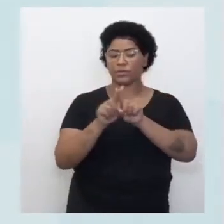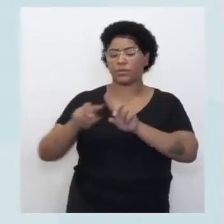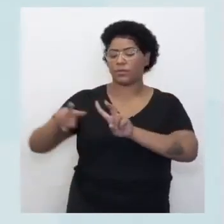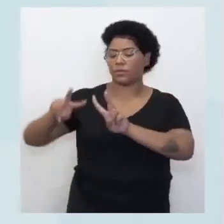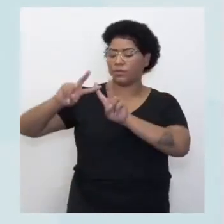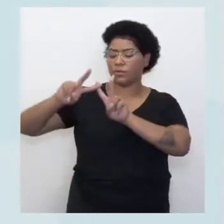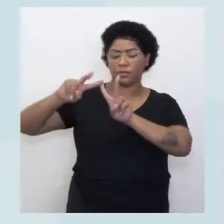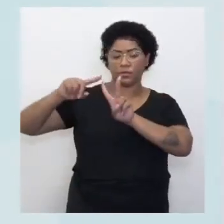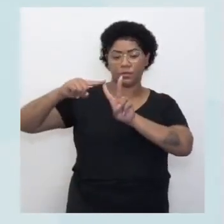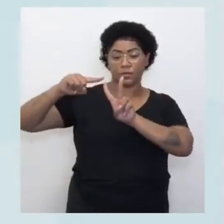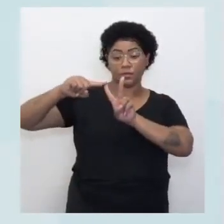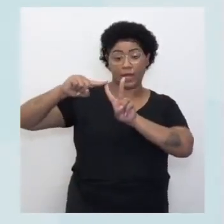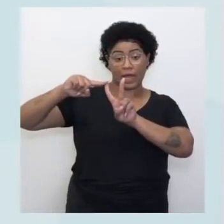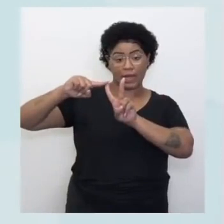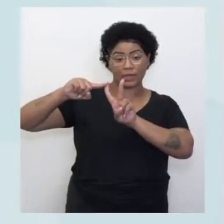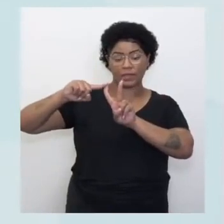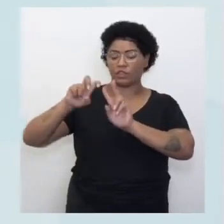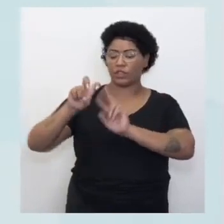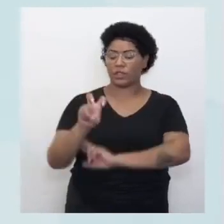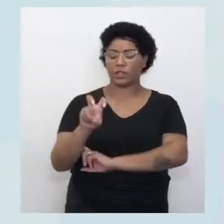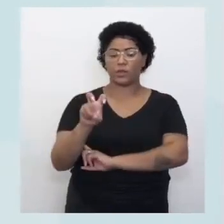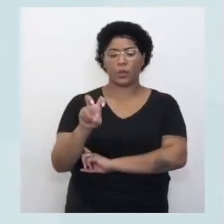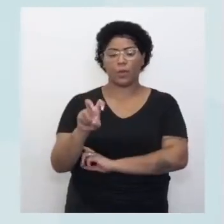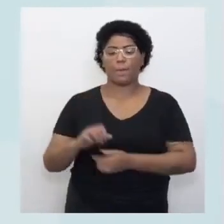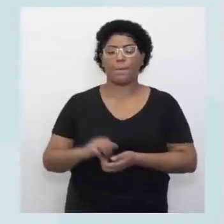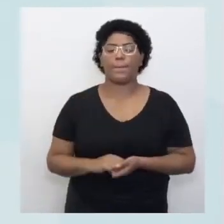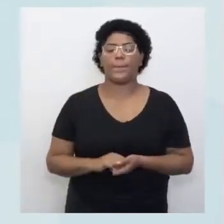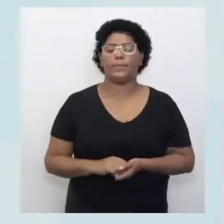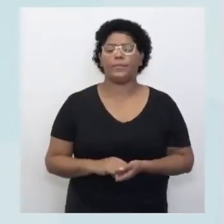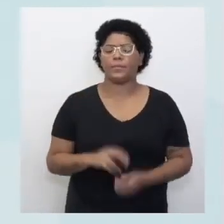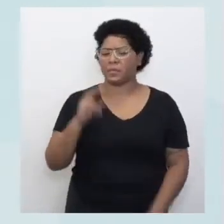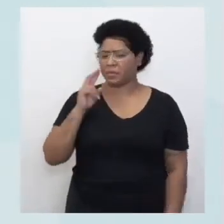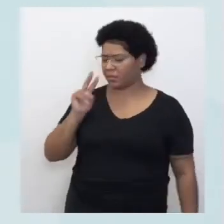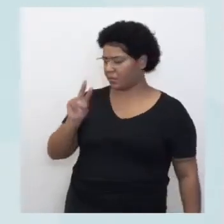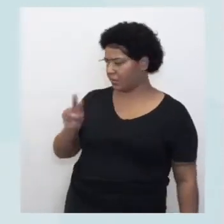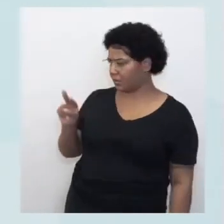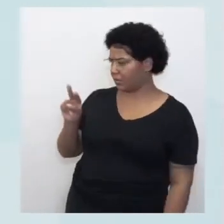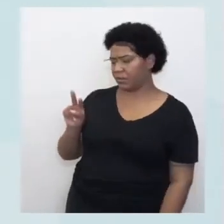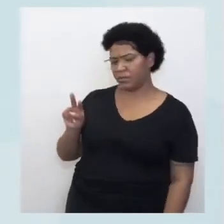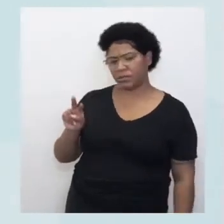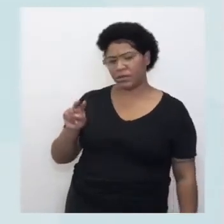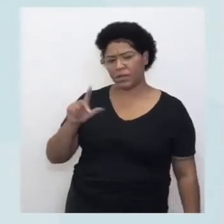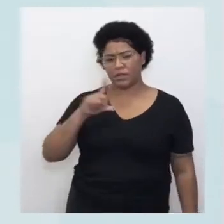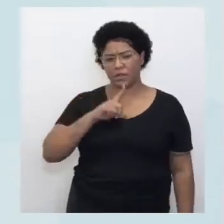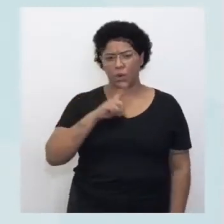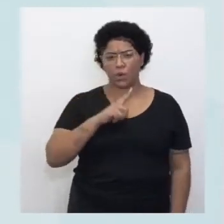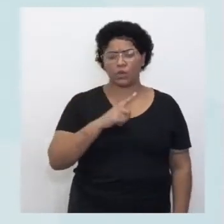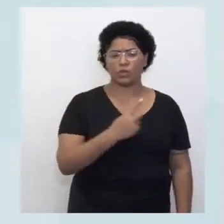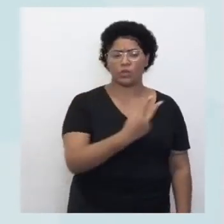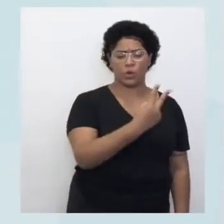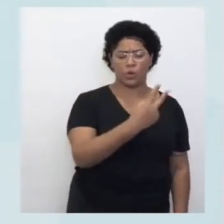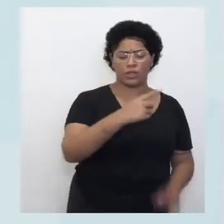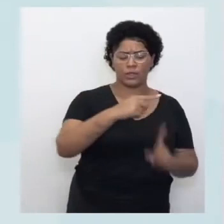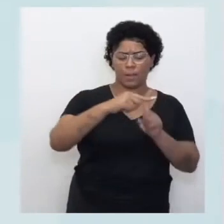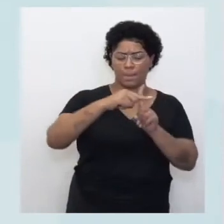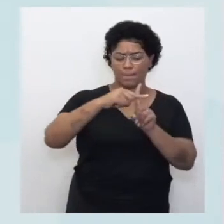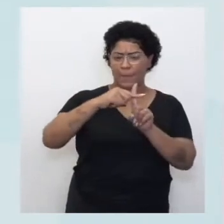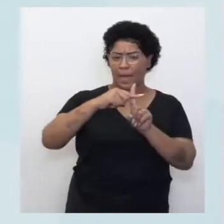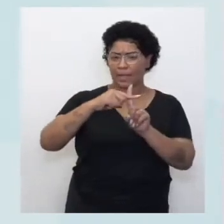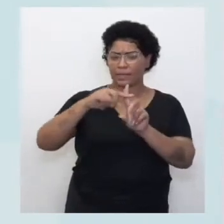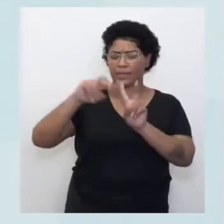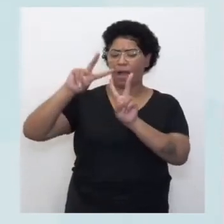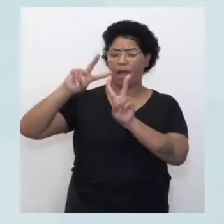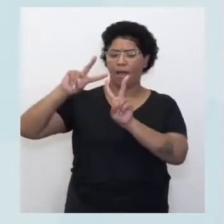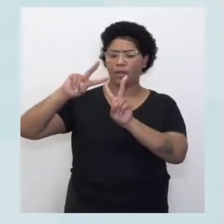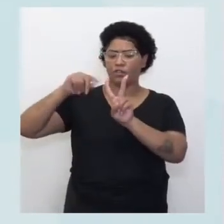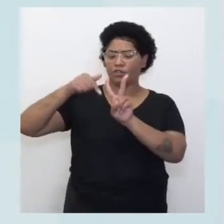exemplo, raiz quadrada de 5. Neste terceiro exemplo, nós temos 2 mais raiz